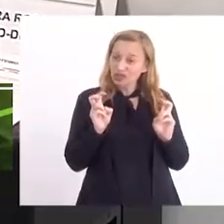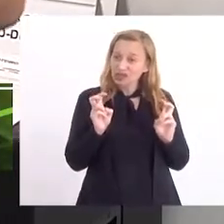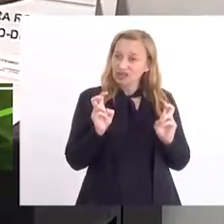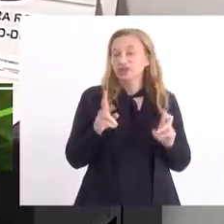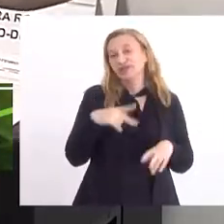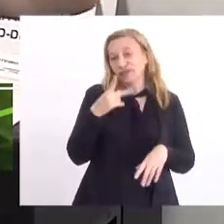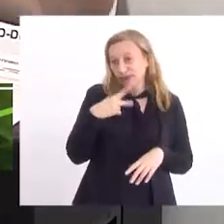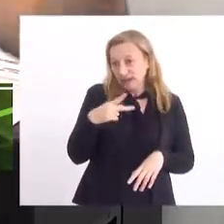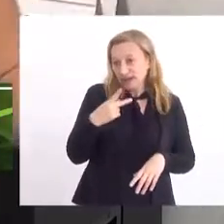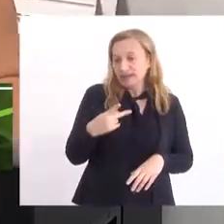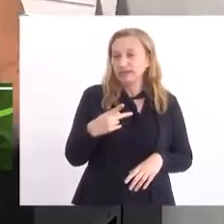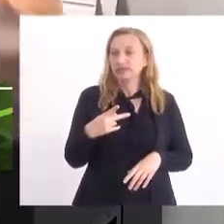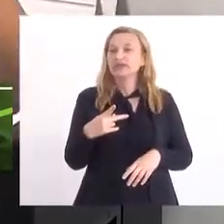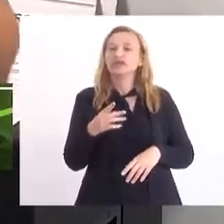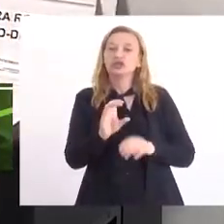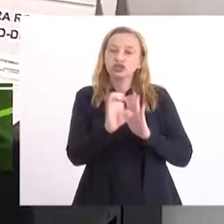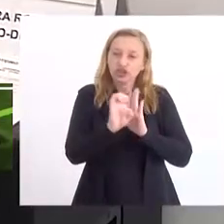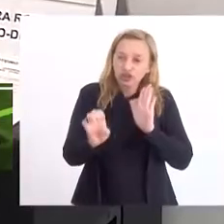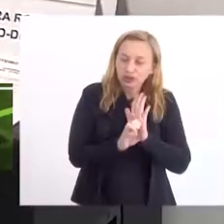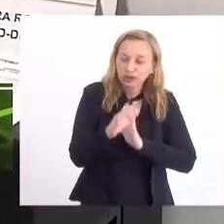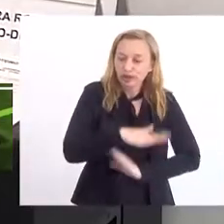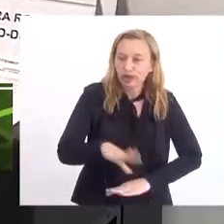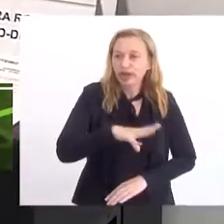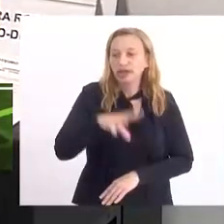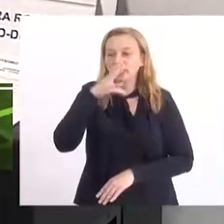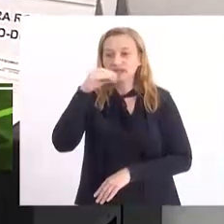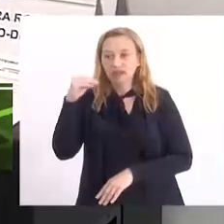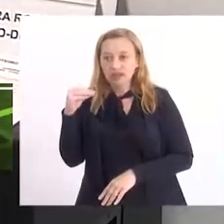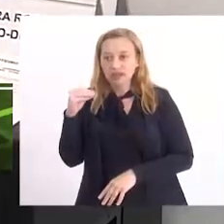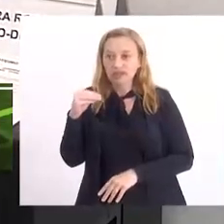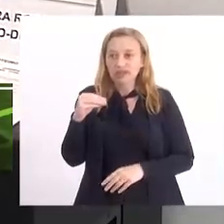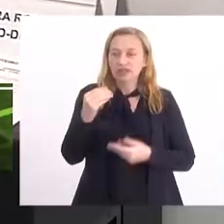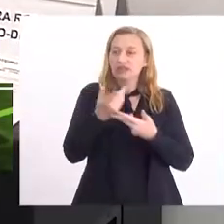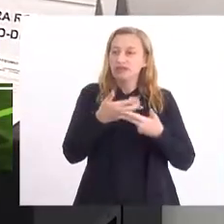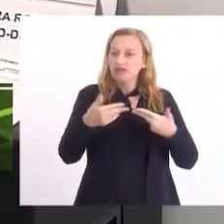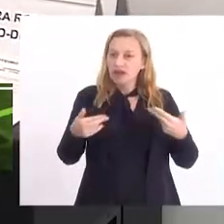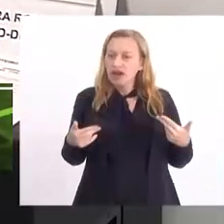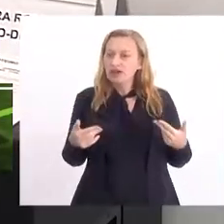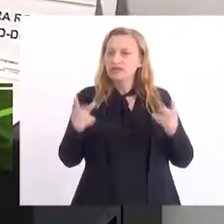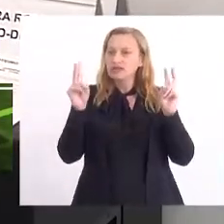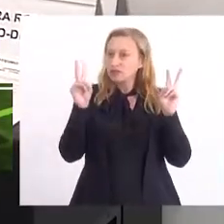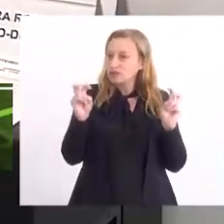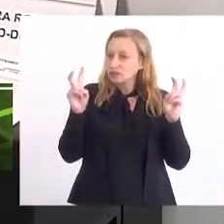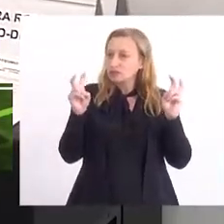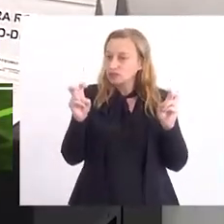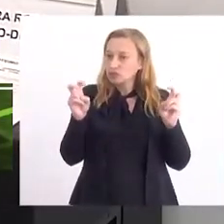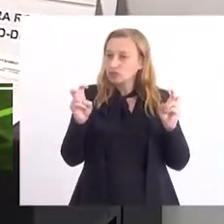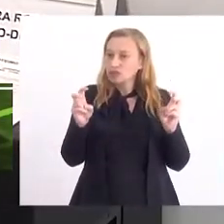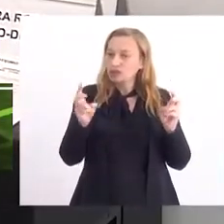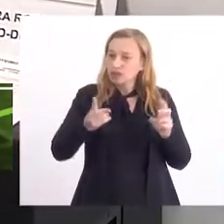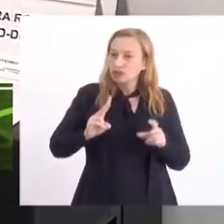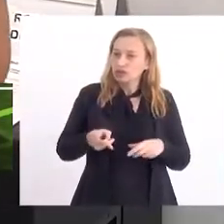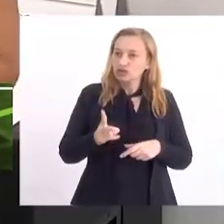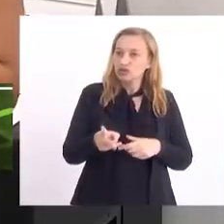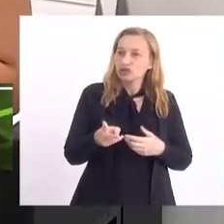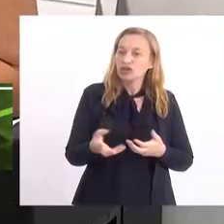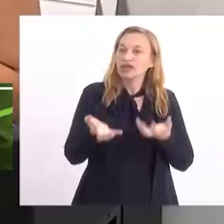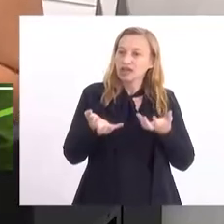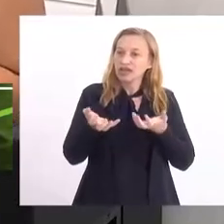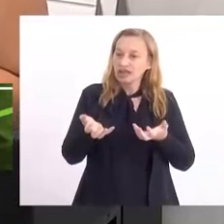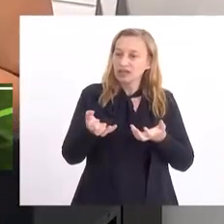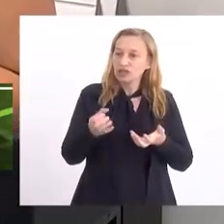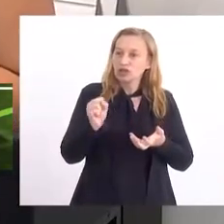a gente fala do Estatuto da Criança e do Adolescente. Você vai ter um monte de situações onde vão continuar querendo a